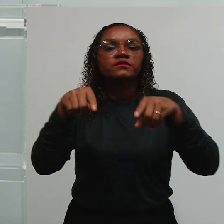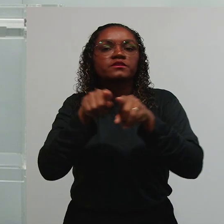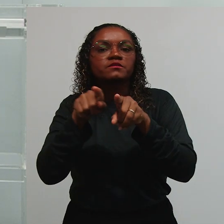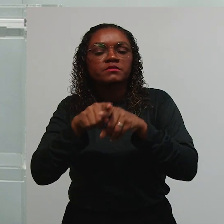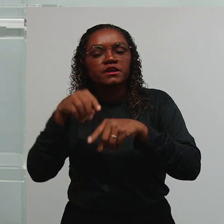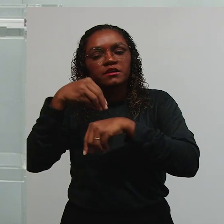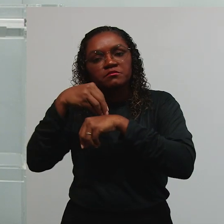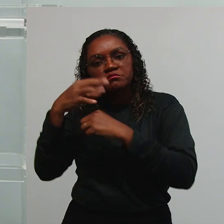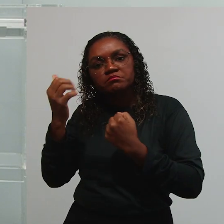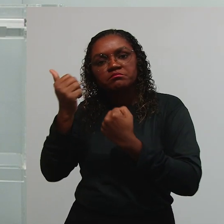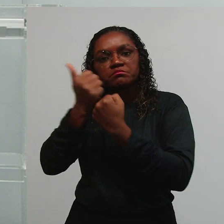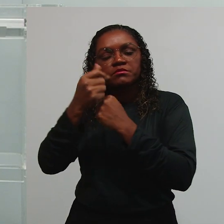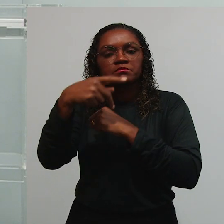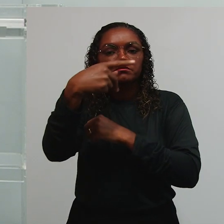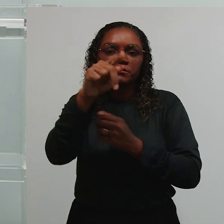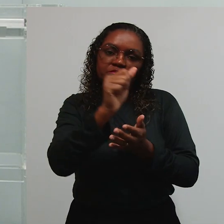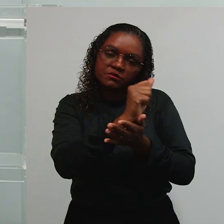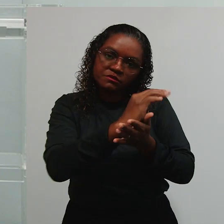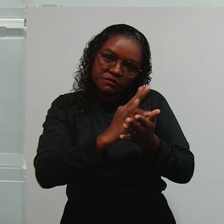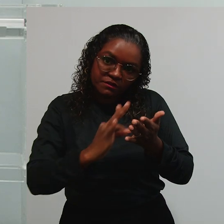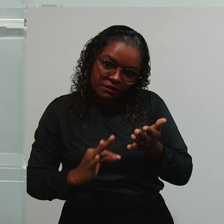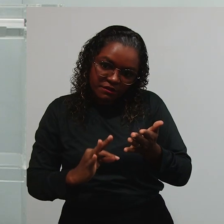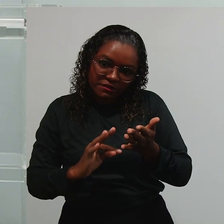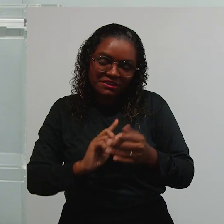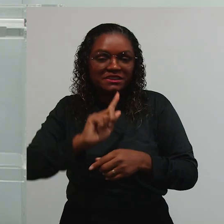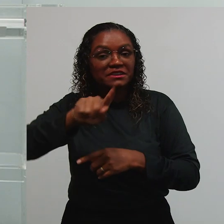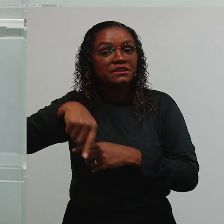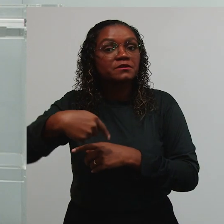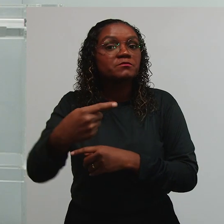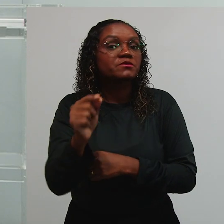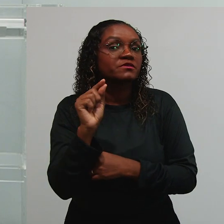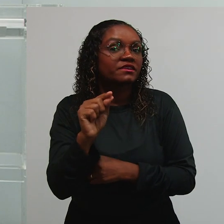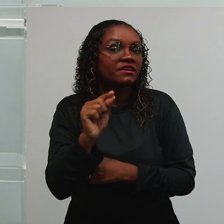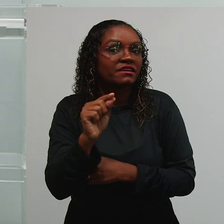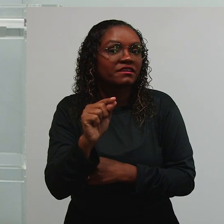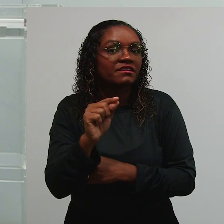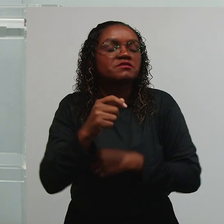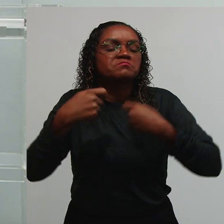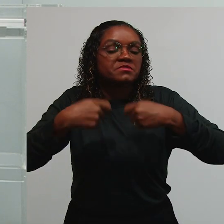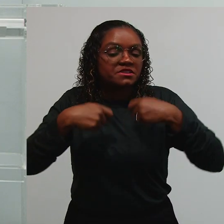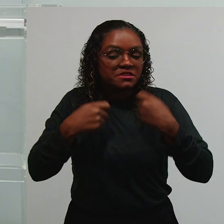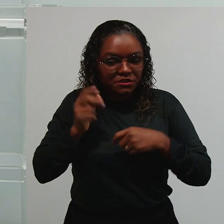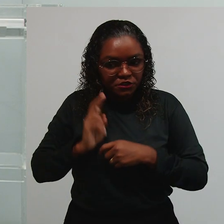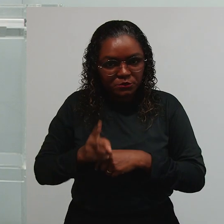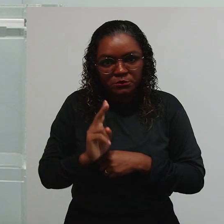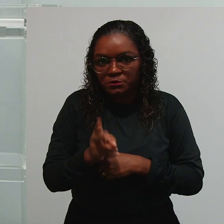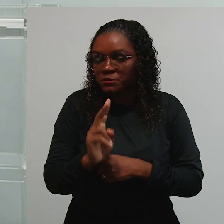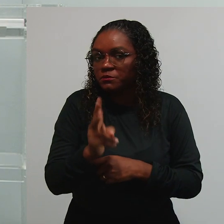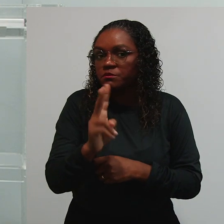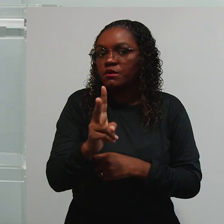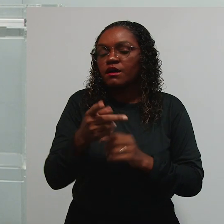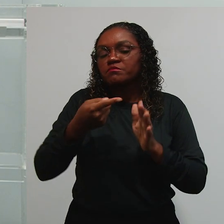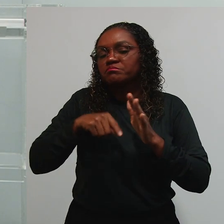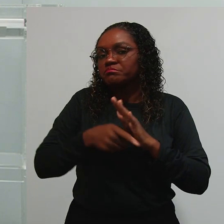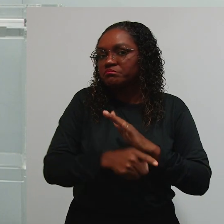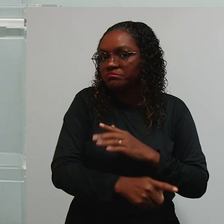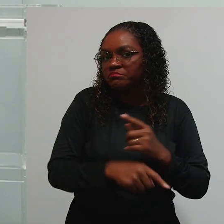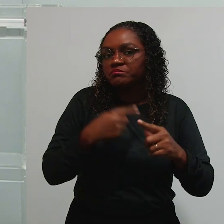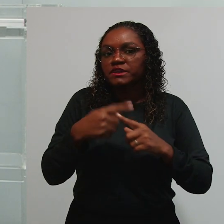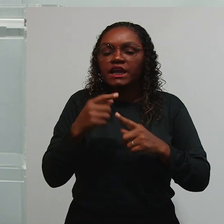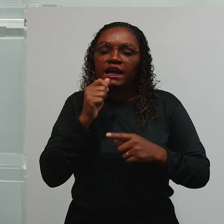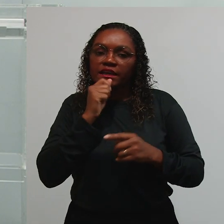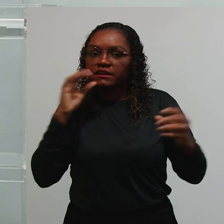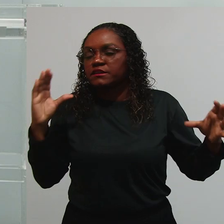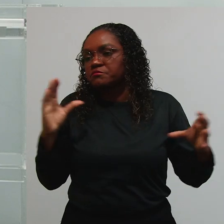as contribuições do seu trabalho. E calça a sandália da humildade diz que o trabalho precisa ainda de aprofundamento, porque não foi